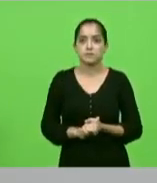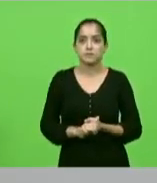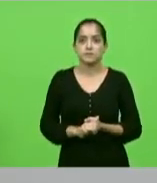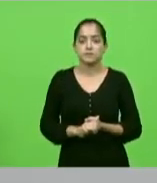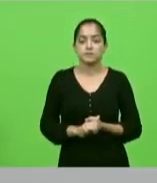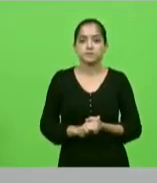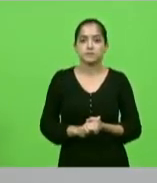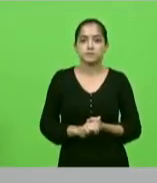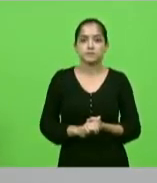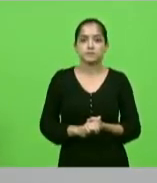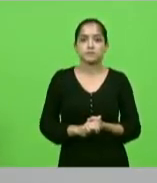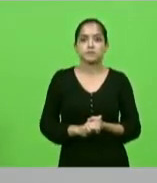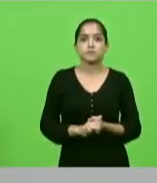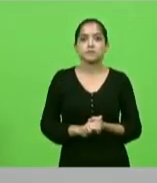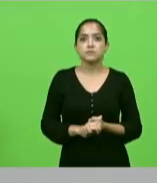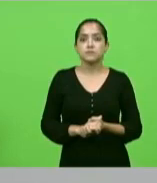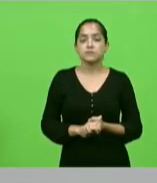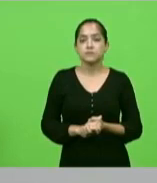pelo representado.